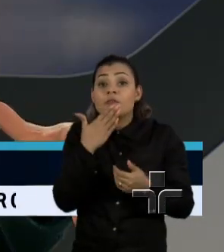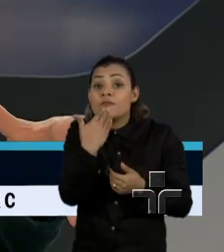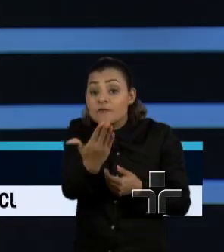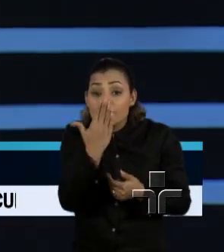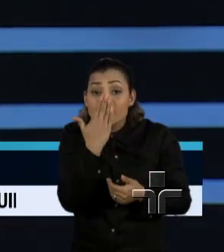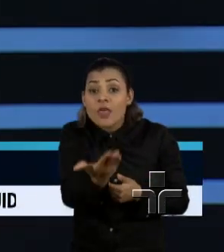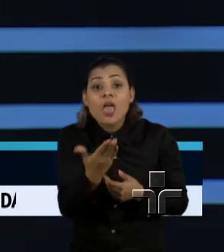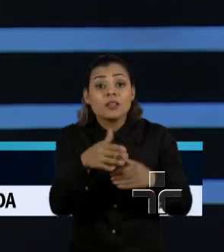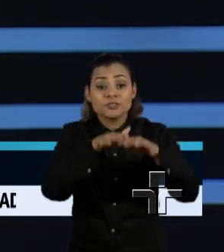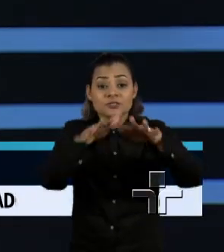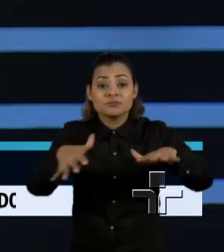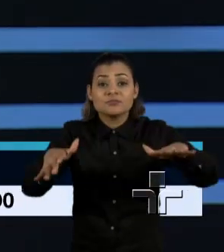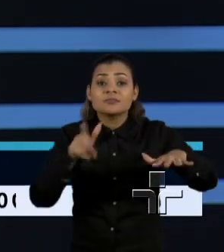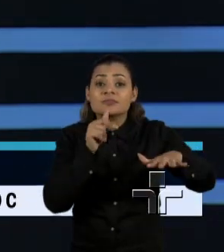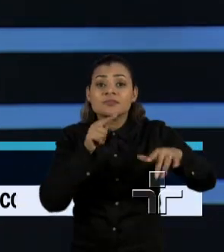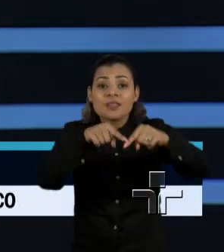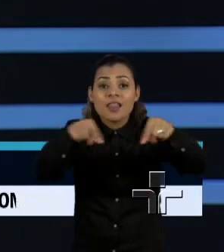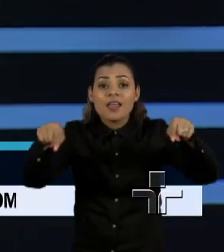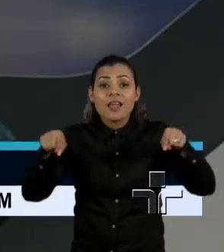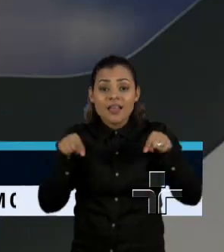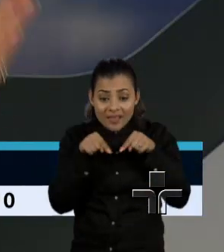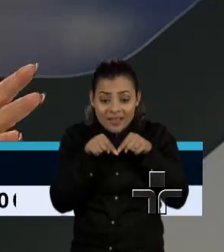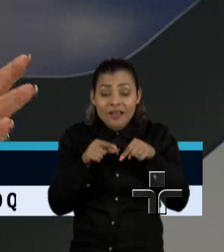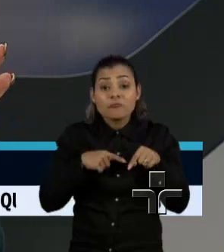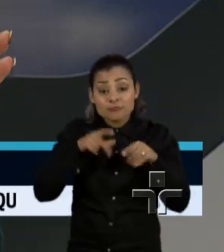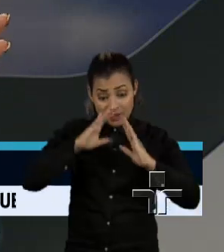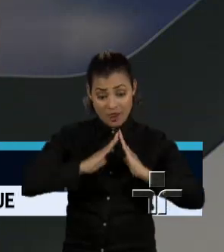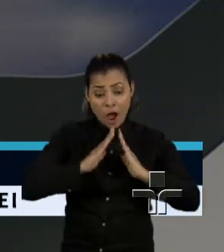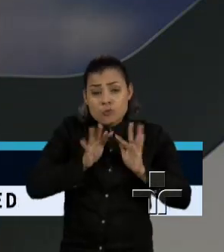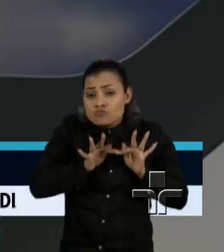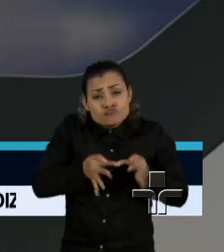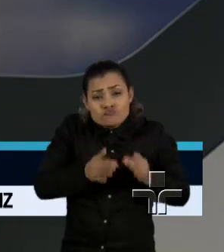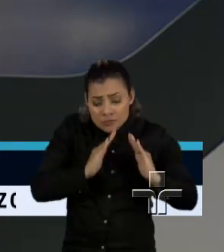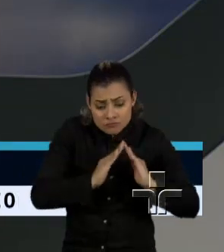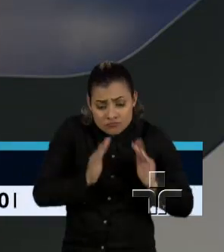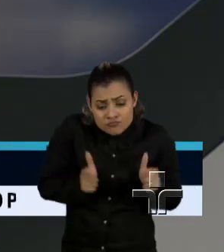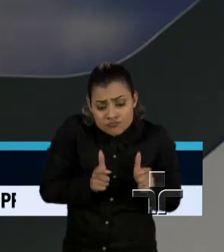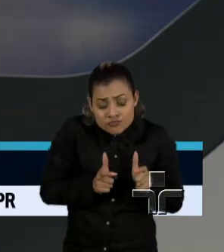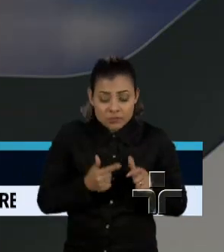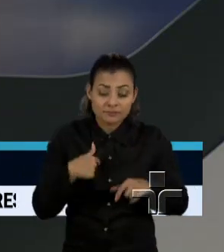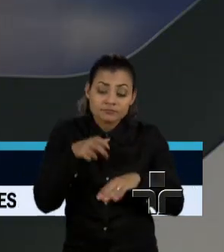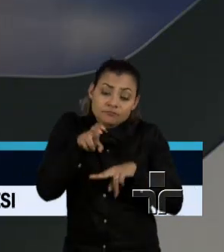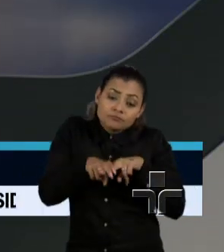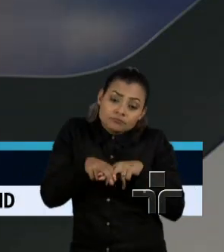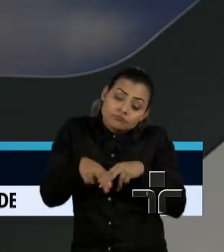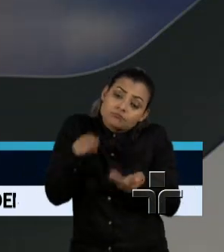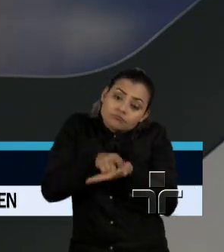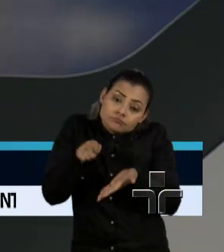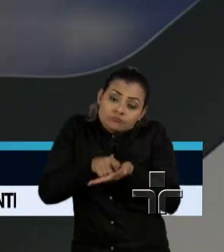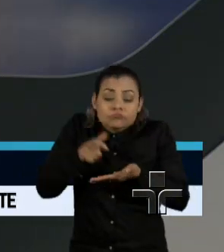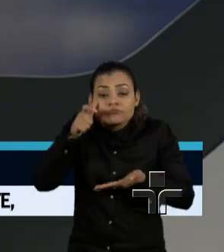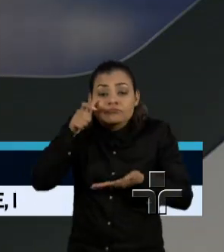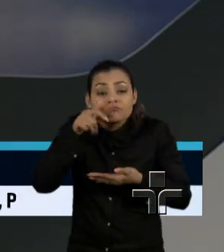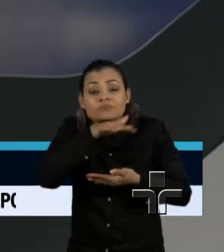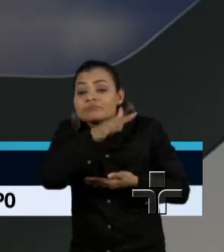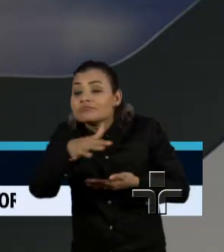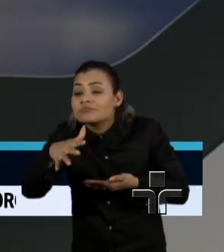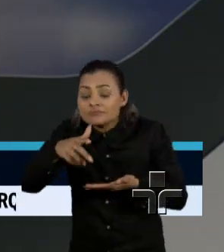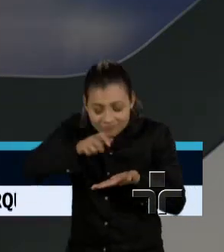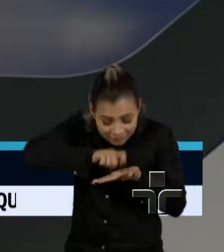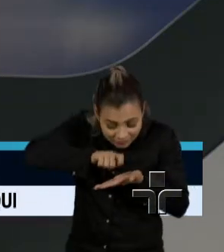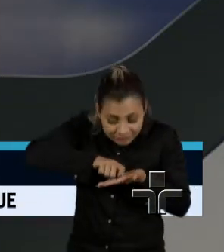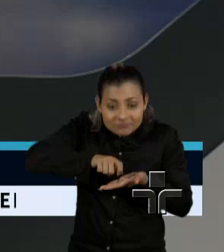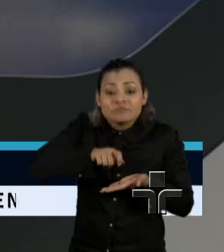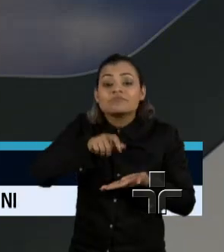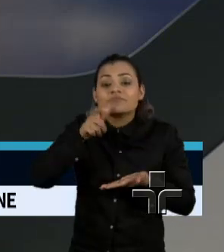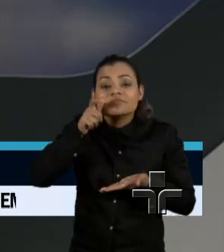os cálculos, né? E a casinha onde ele ficava, até hoje está lá, em São José do